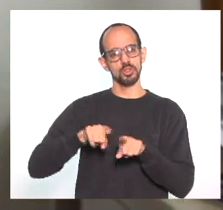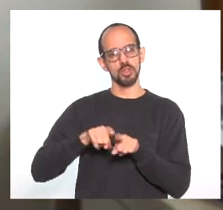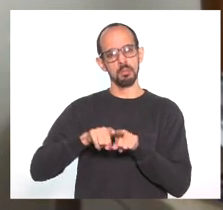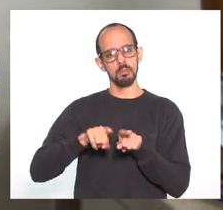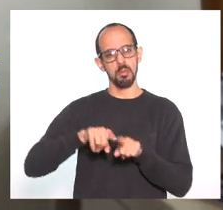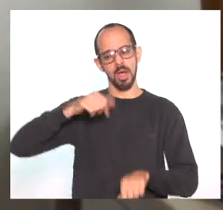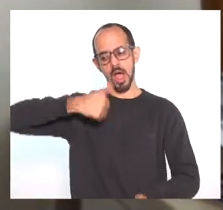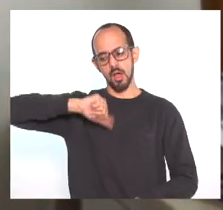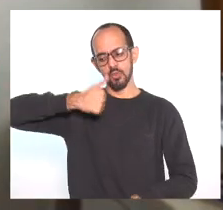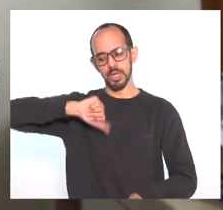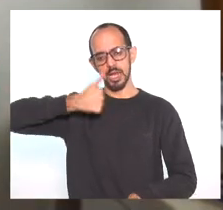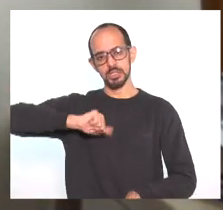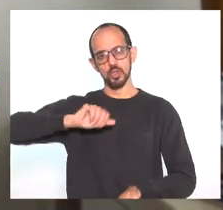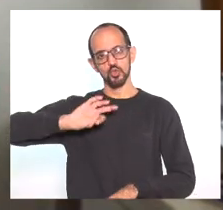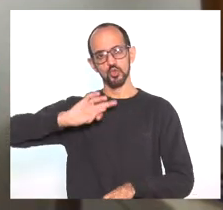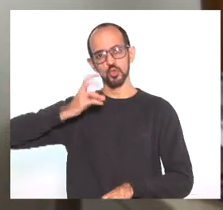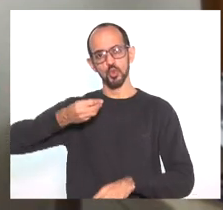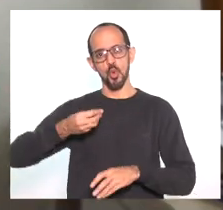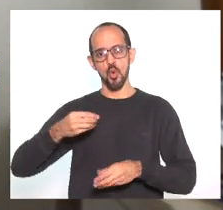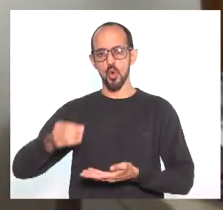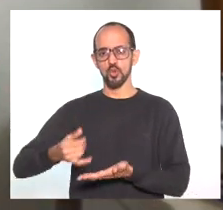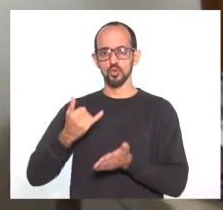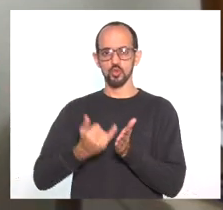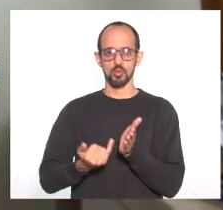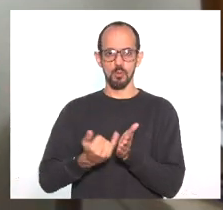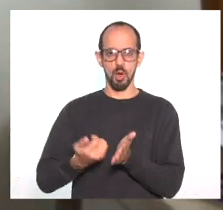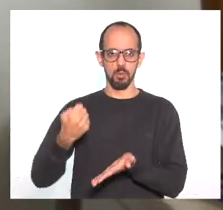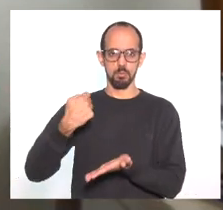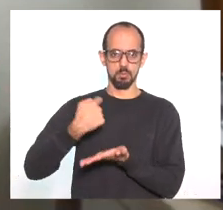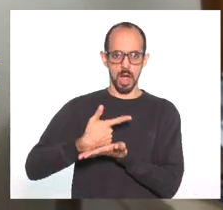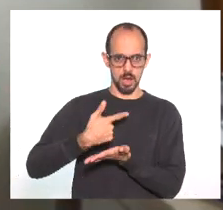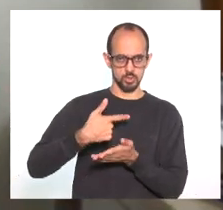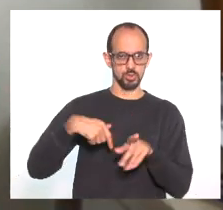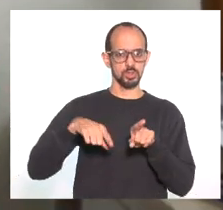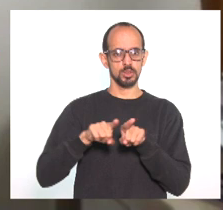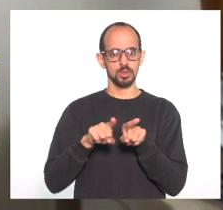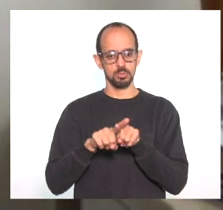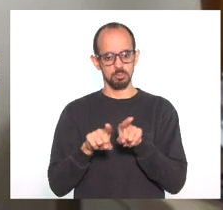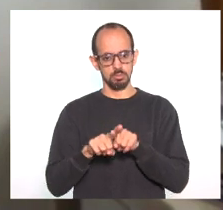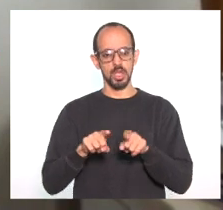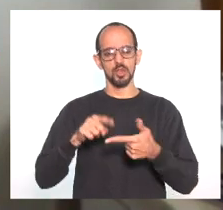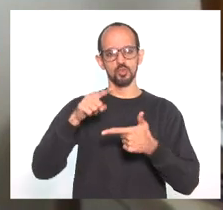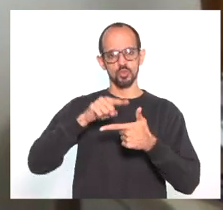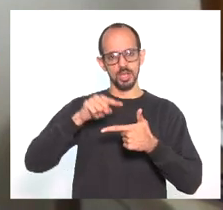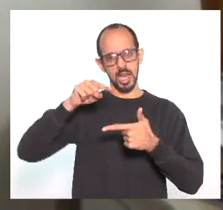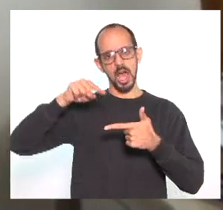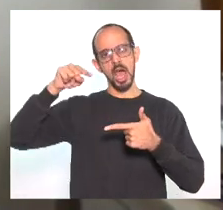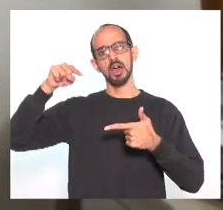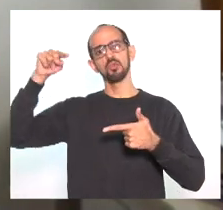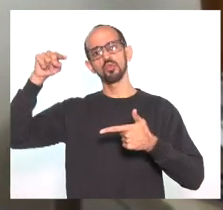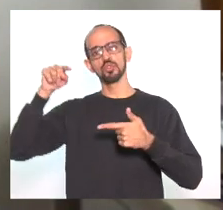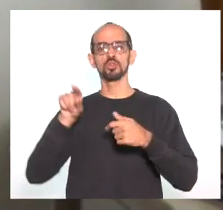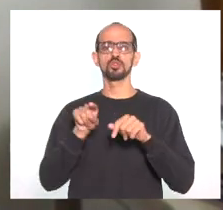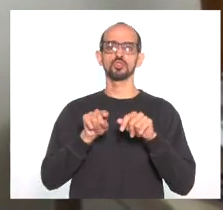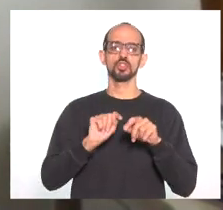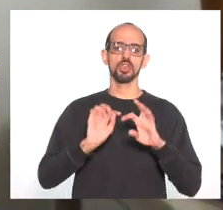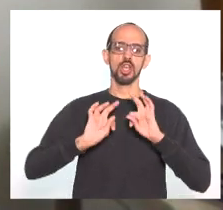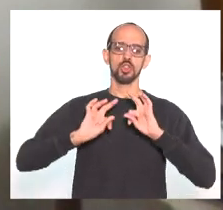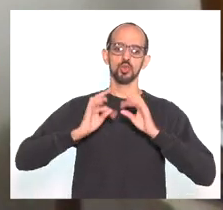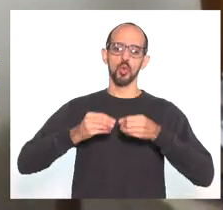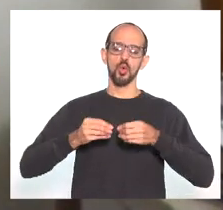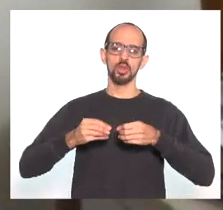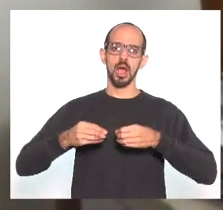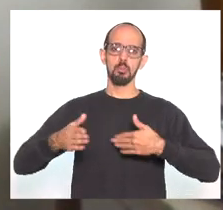essa arrecadação, inclusive incluindo os gráficos, as produções no campus,